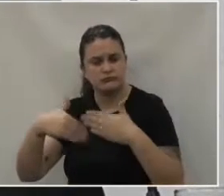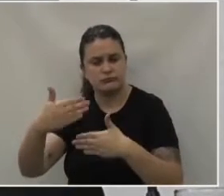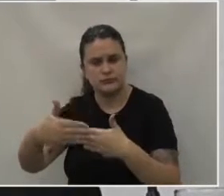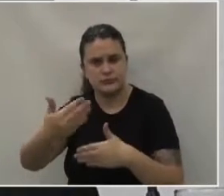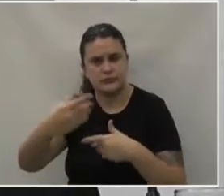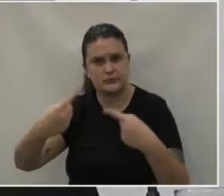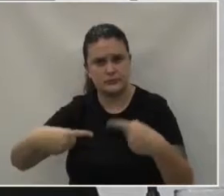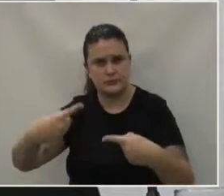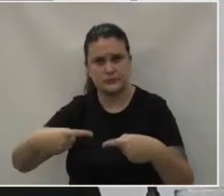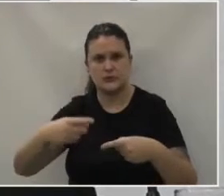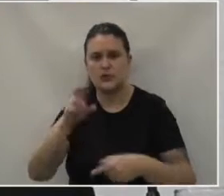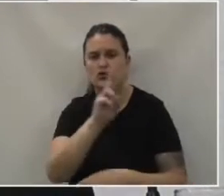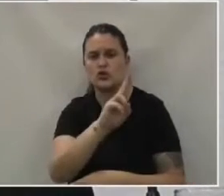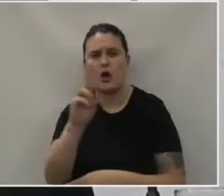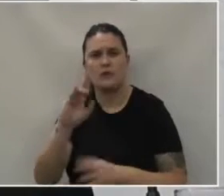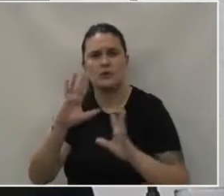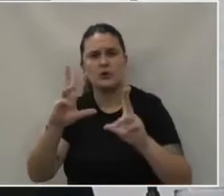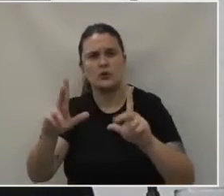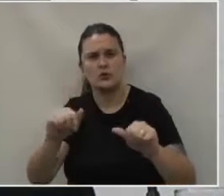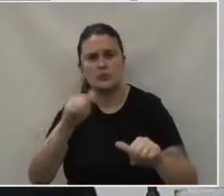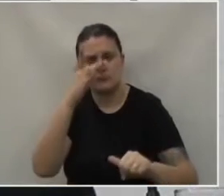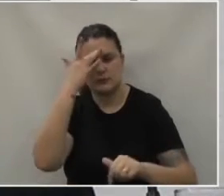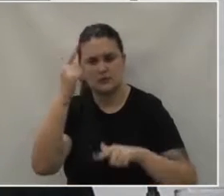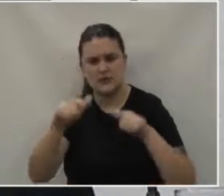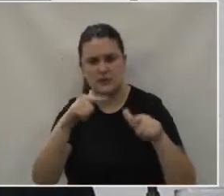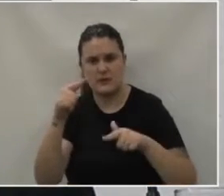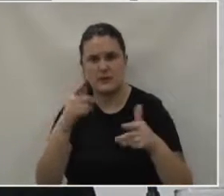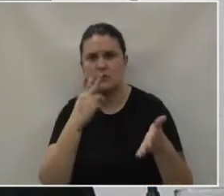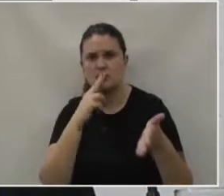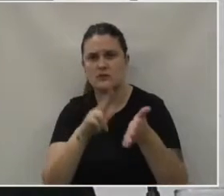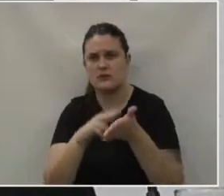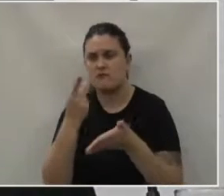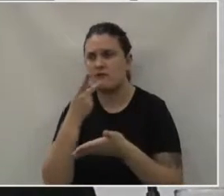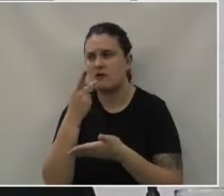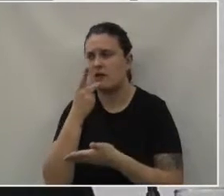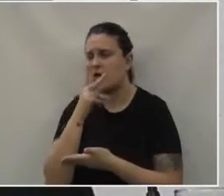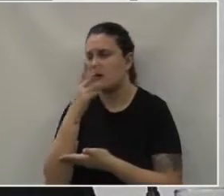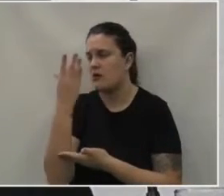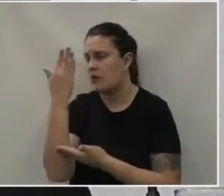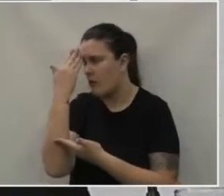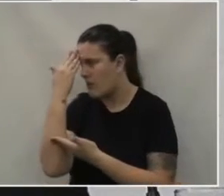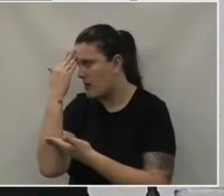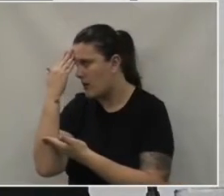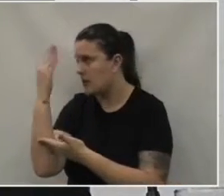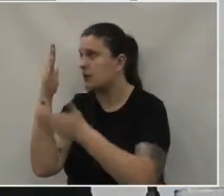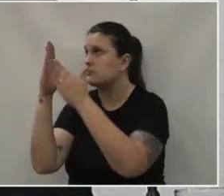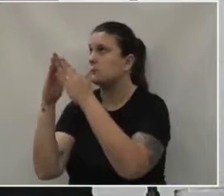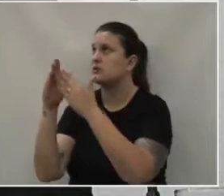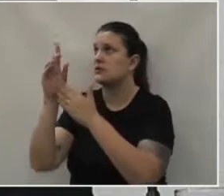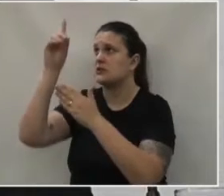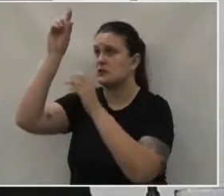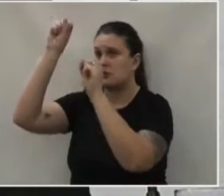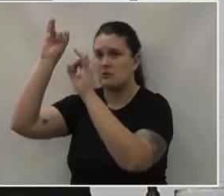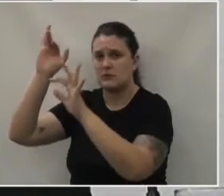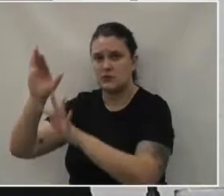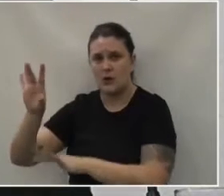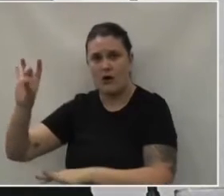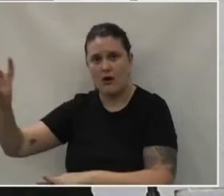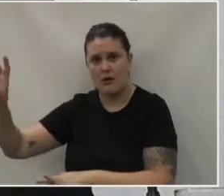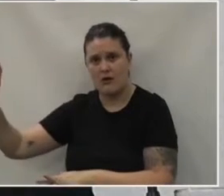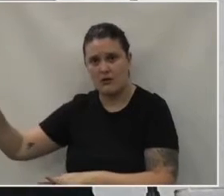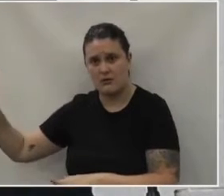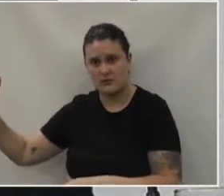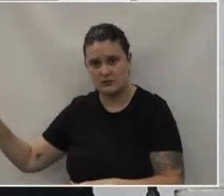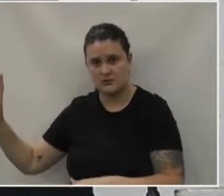E, em nome dos trabalhadores dos Correios, eu deixo o meu muito obrigado e rogo a Deus que abençoe a cada um de Vossas